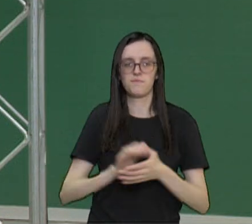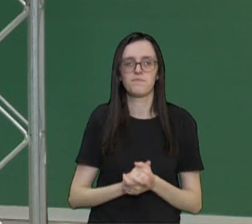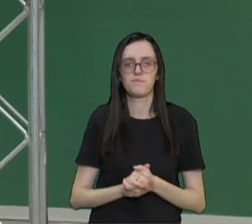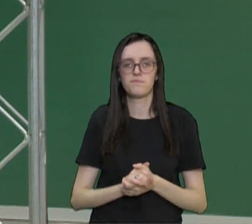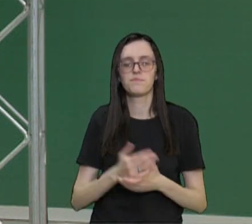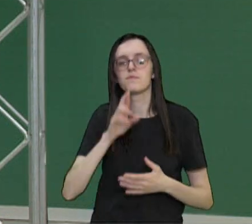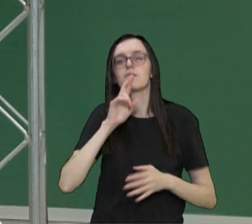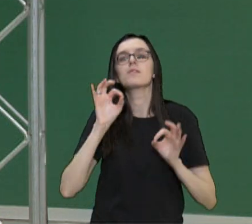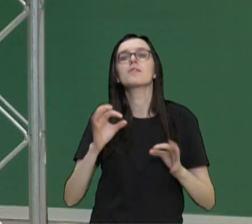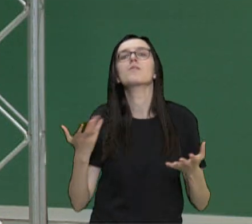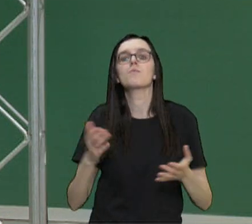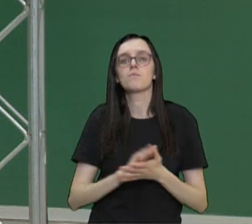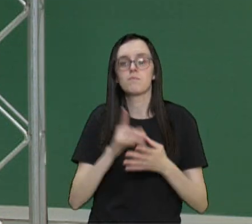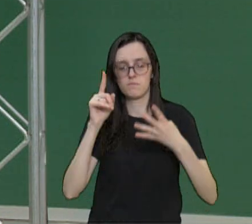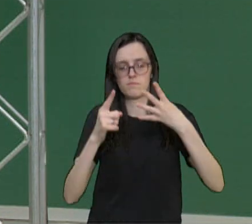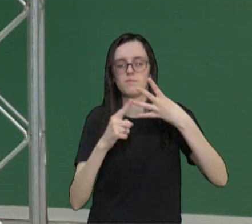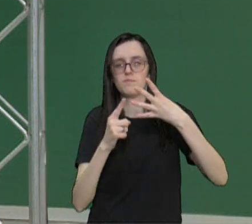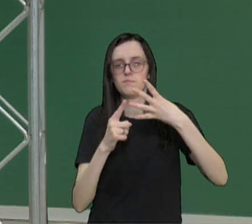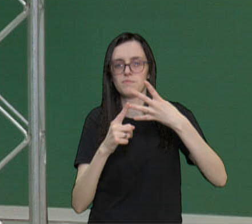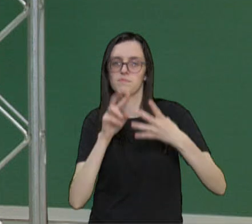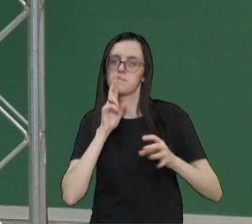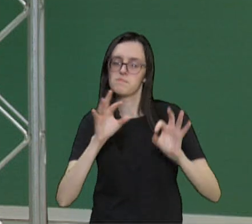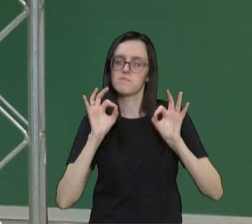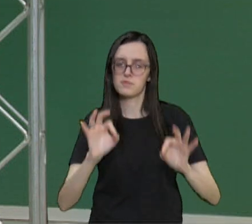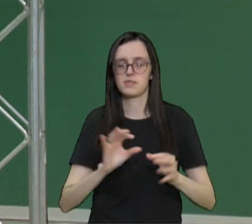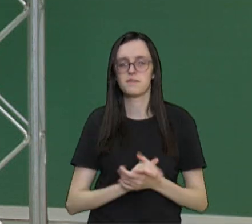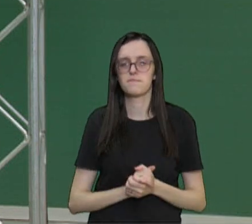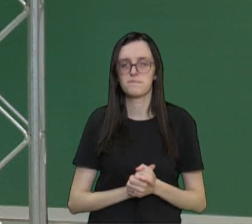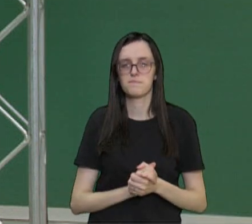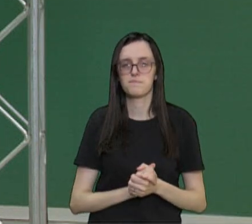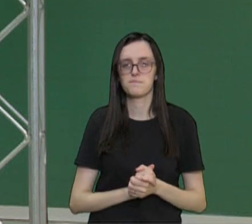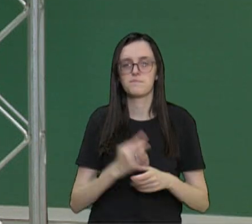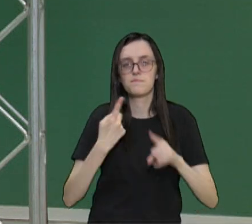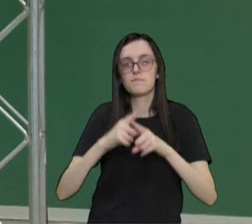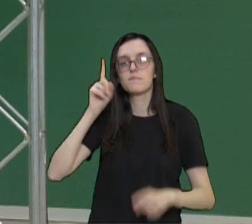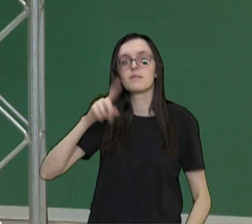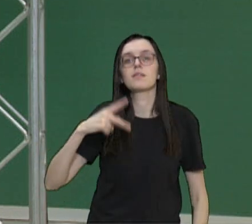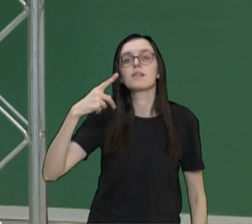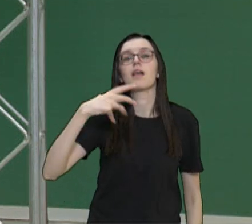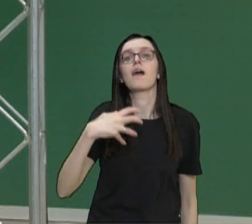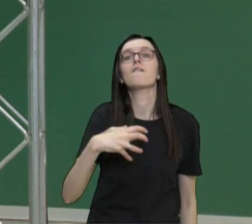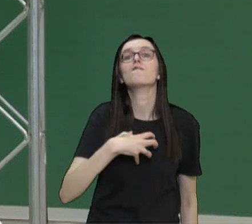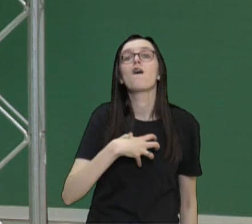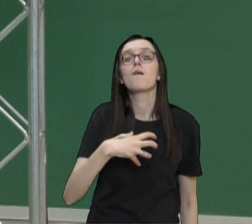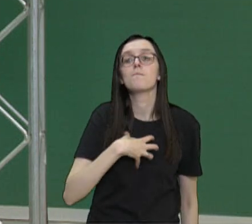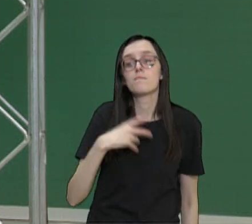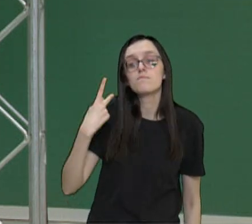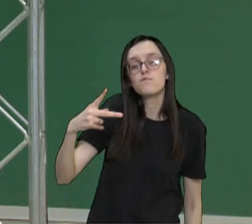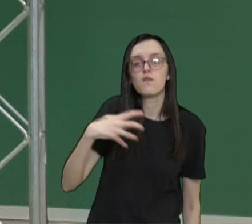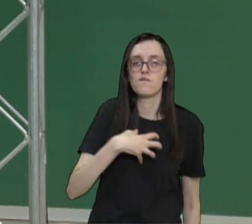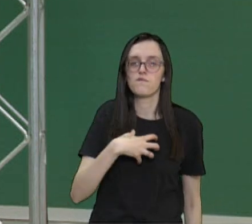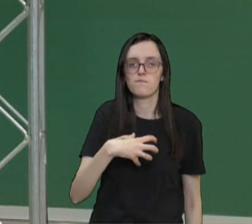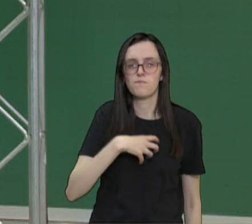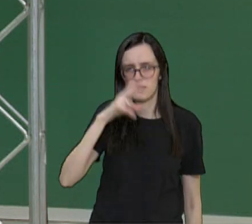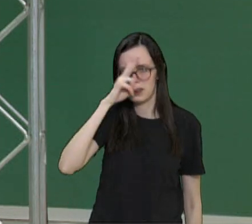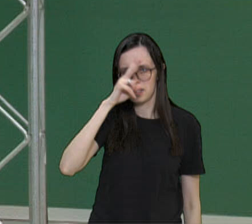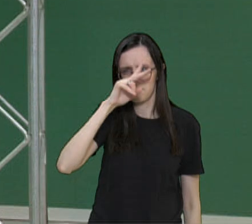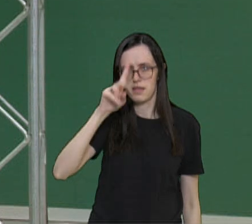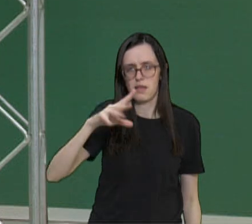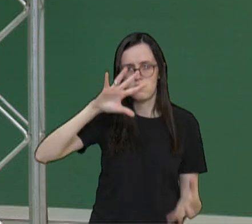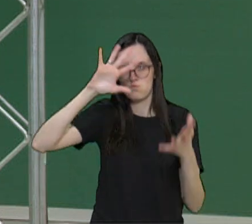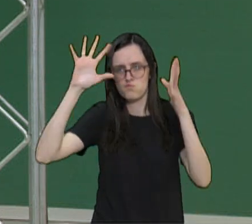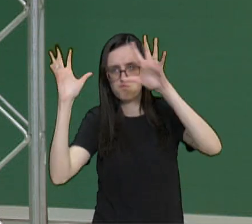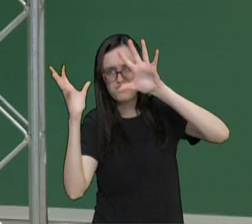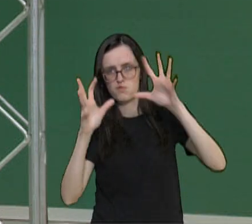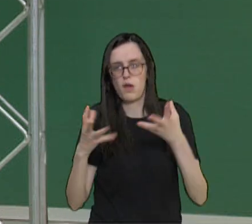Então, qual que é a resposta correta? É o maneirismo. Porque faziam a sua maneira. Lembra do excesso de contorcionismo do